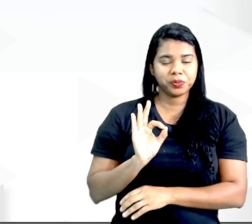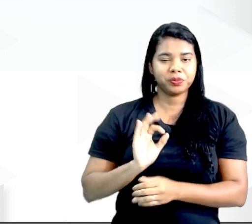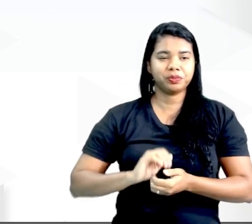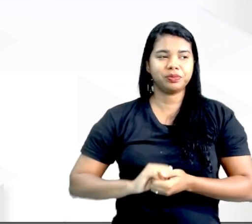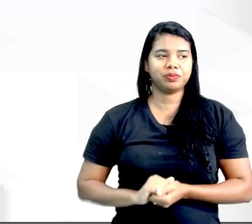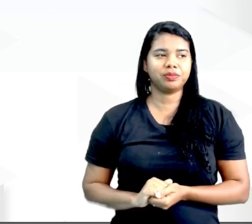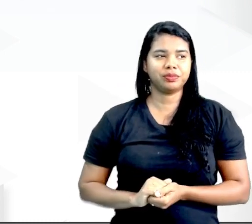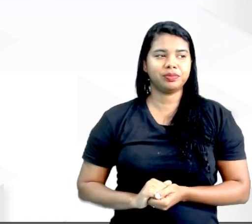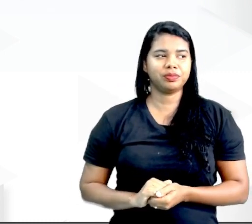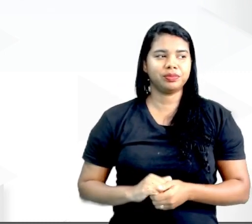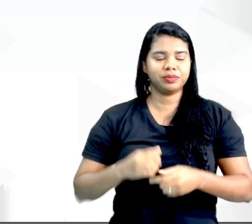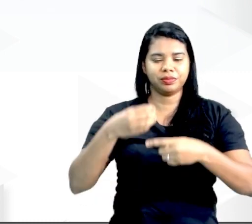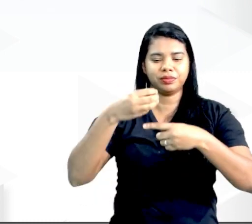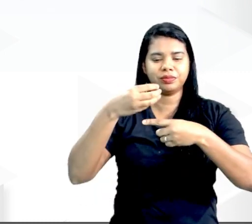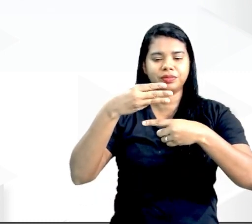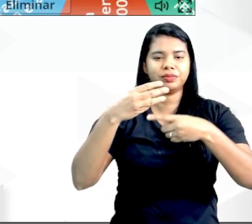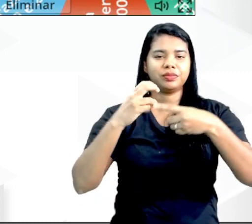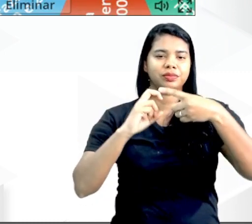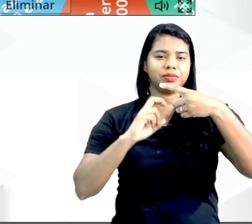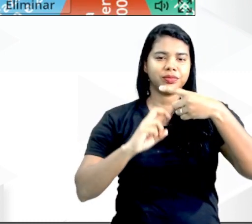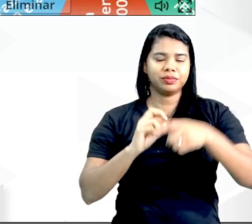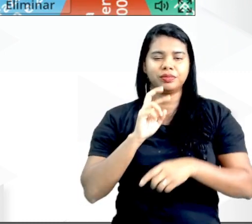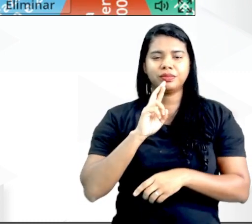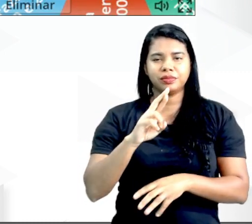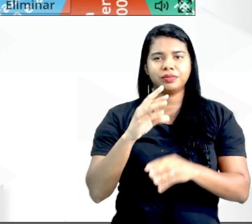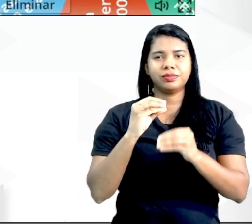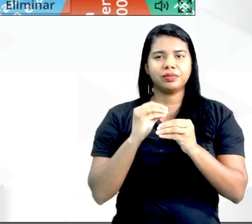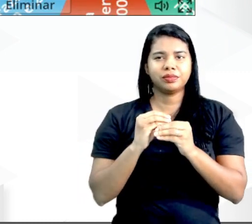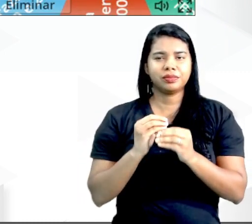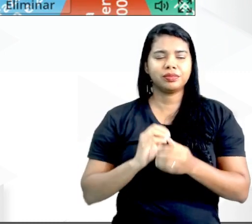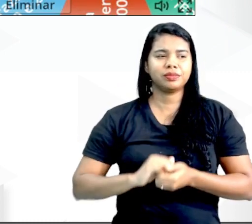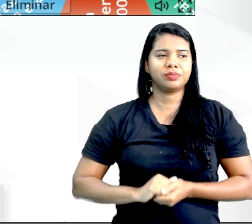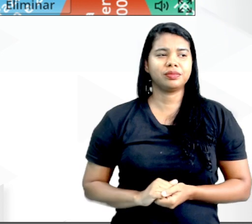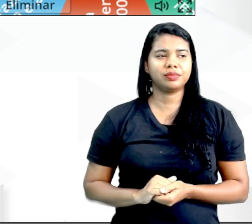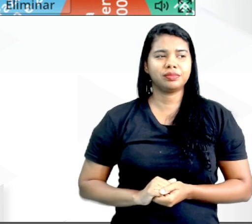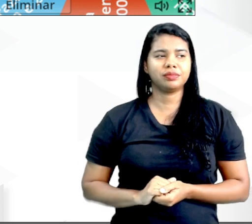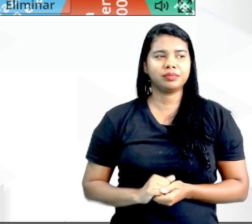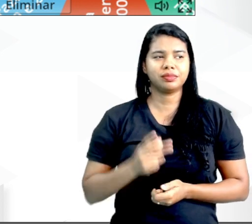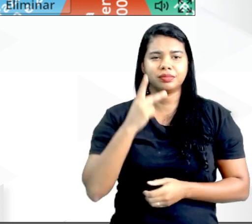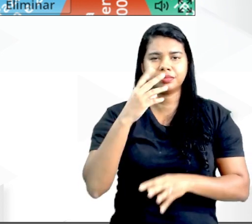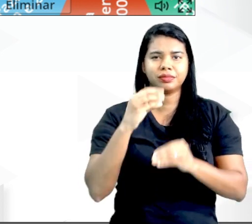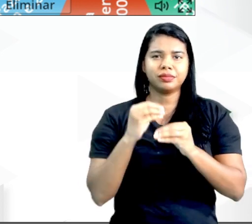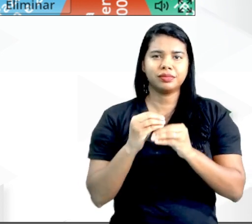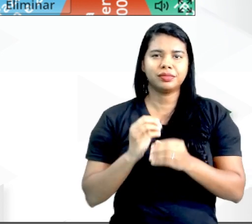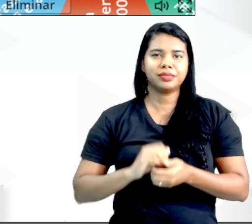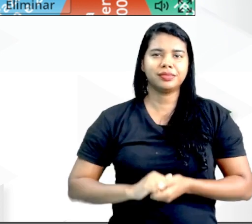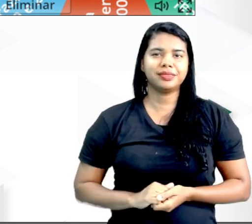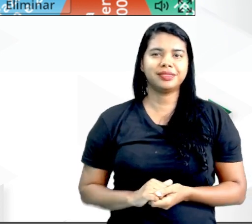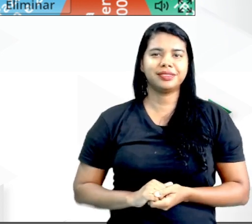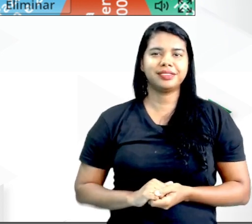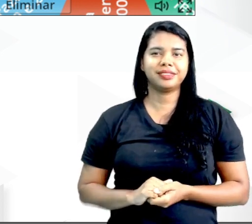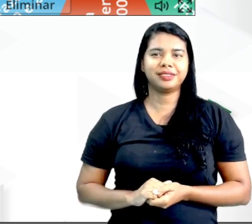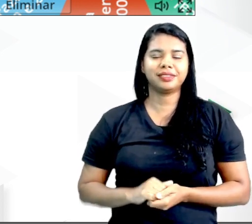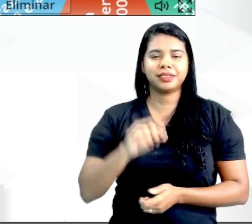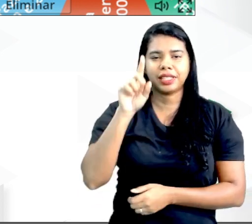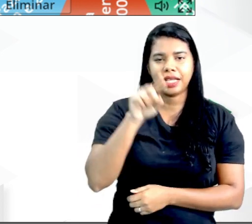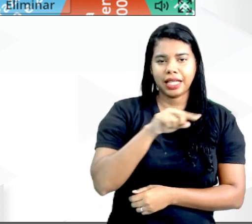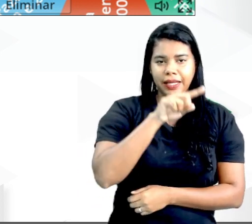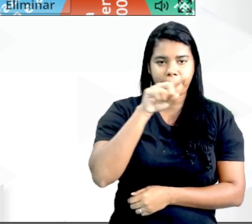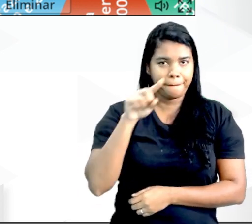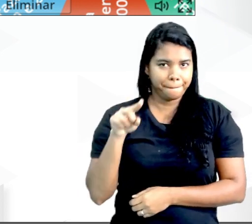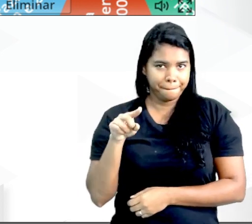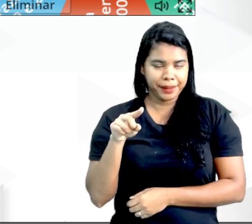sobre 5 é a resposta. Matou a questão. Seria qual? É só dizer aí, né? Era eliminar